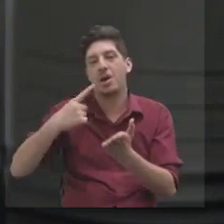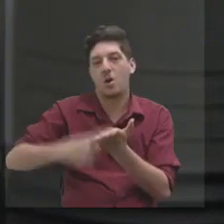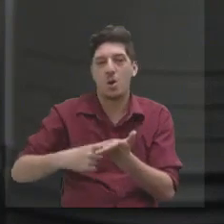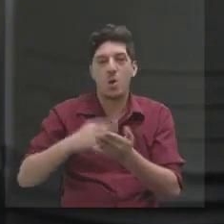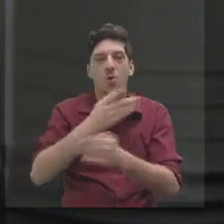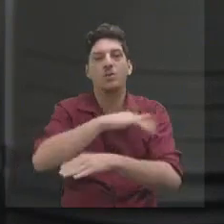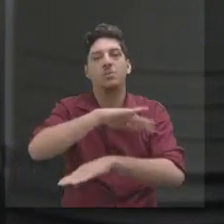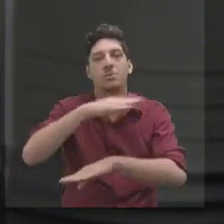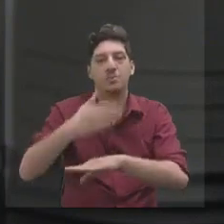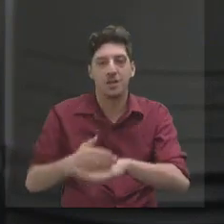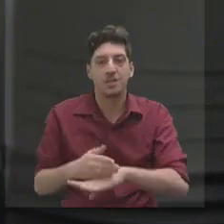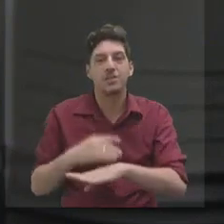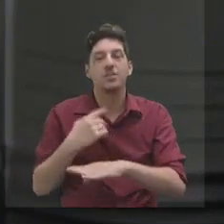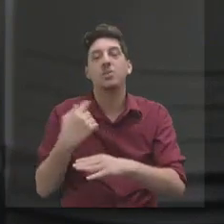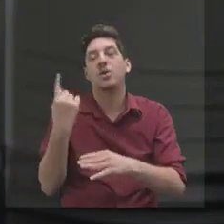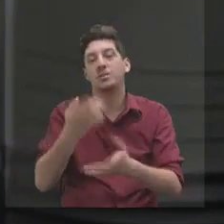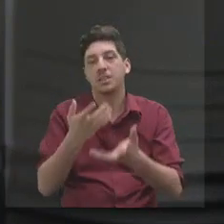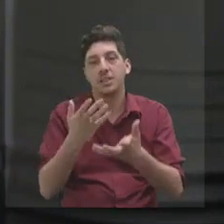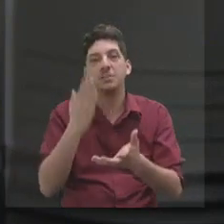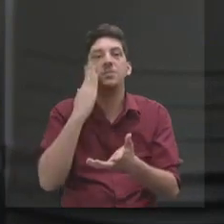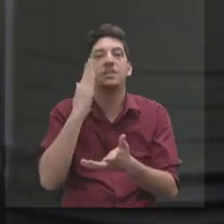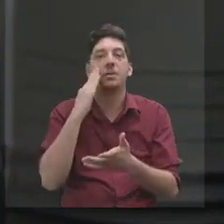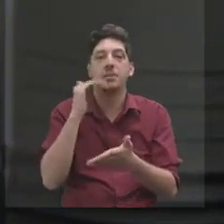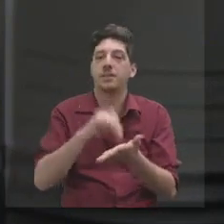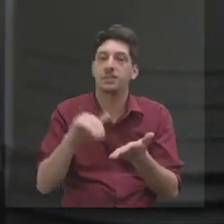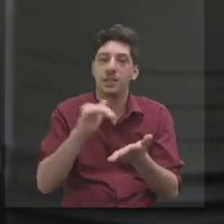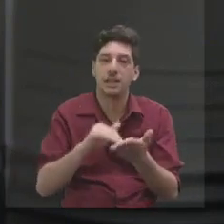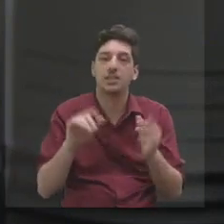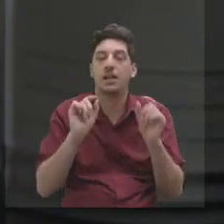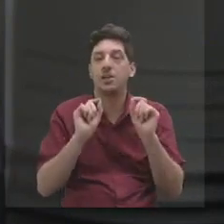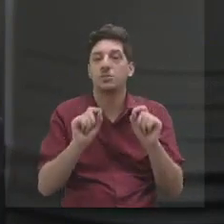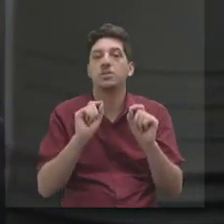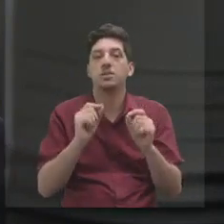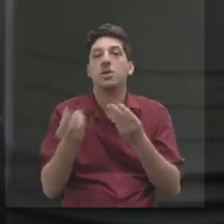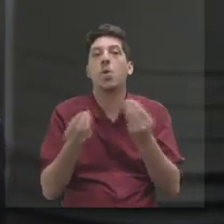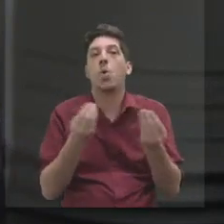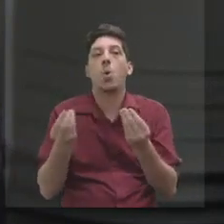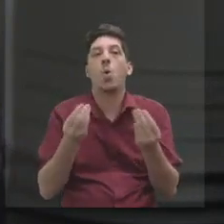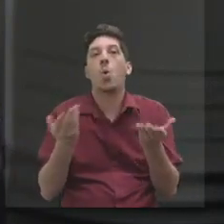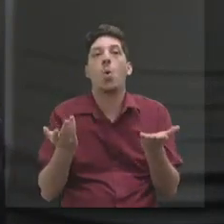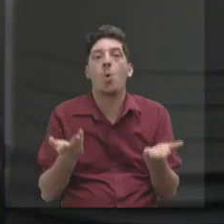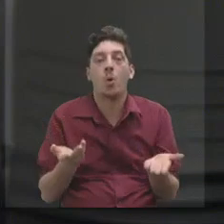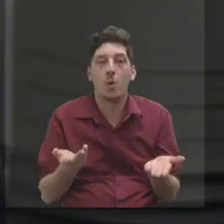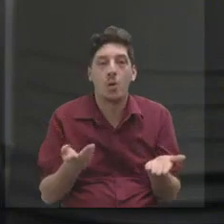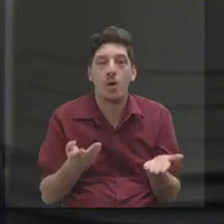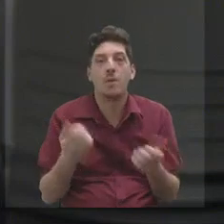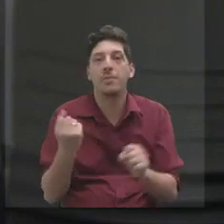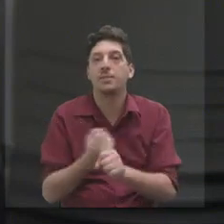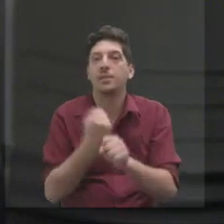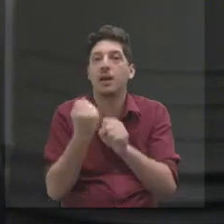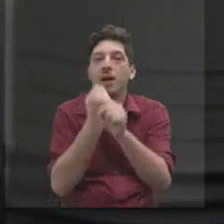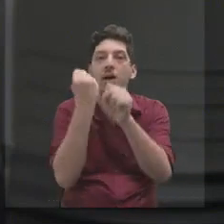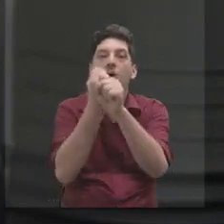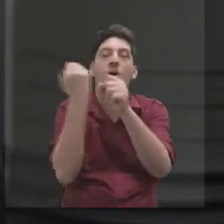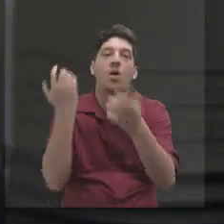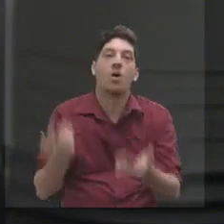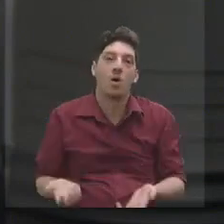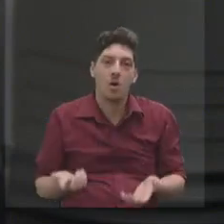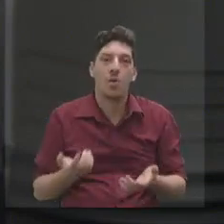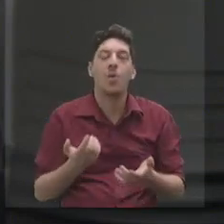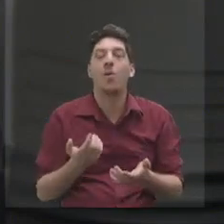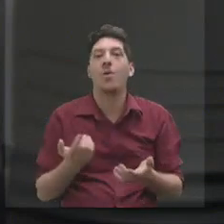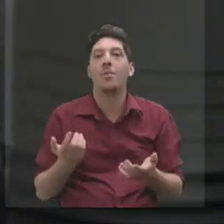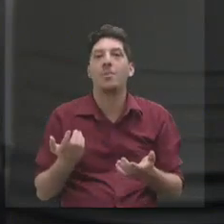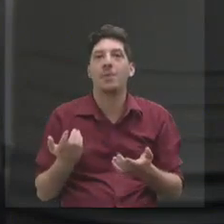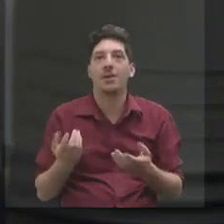Então queria saber Secretário é como que está essa obra como que está porque já